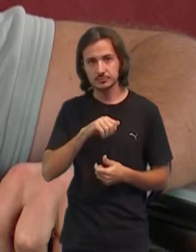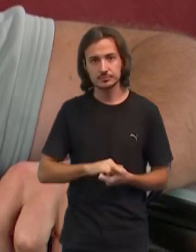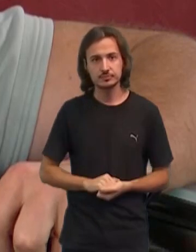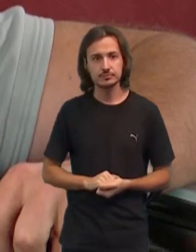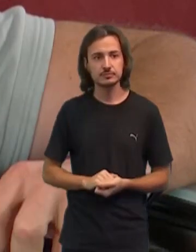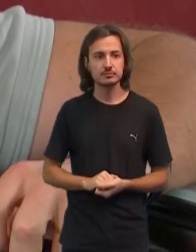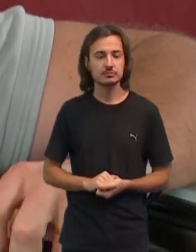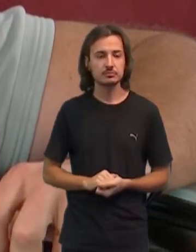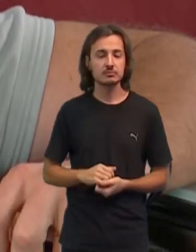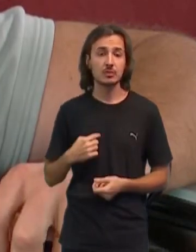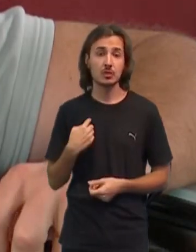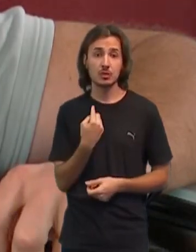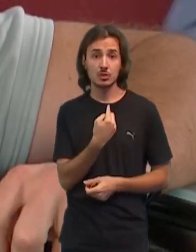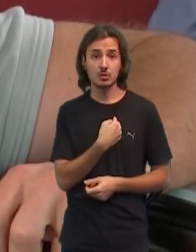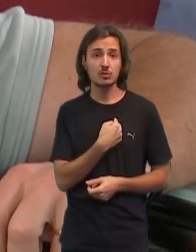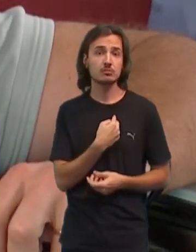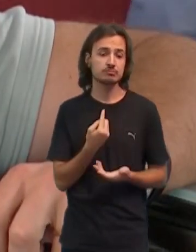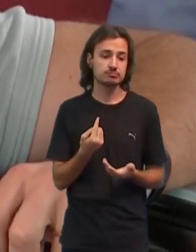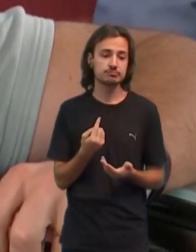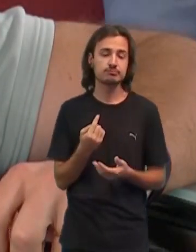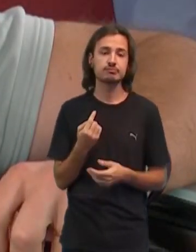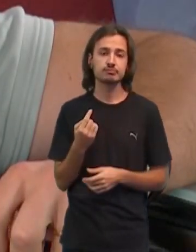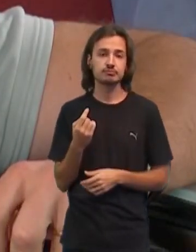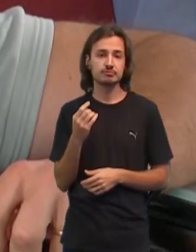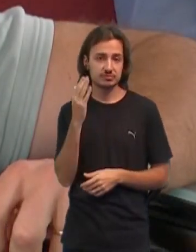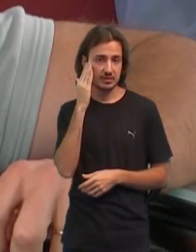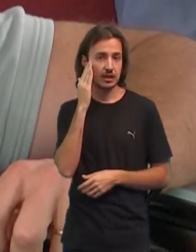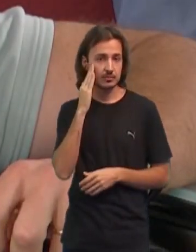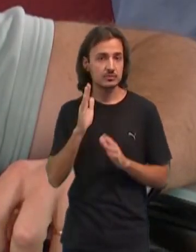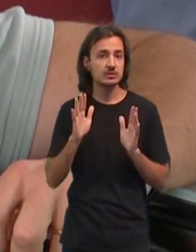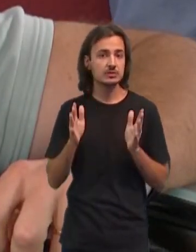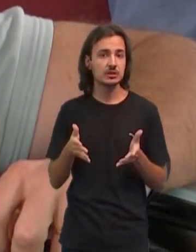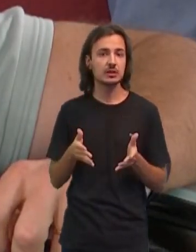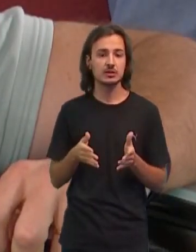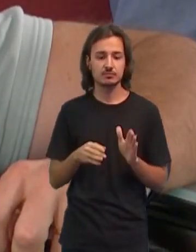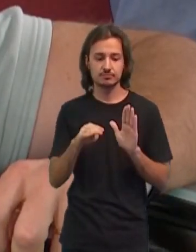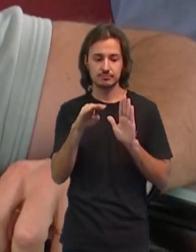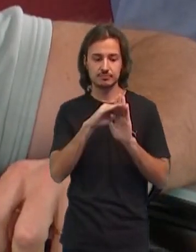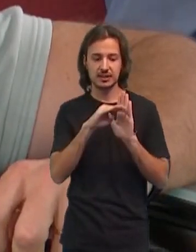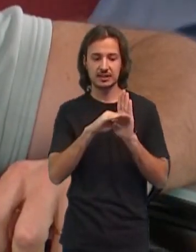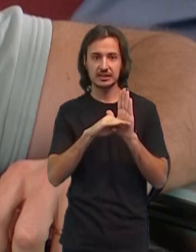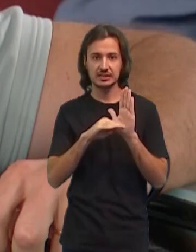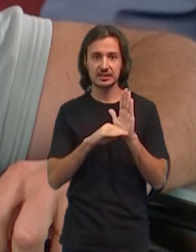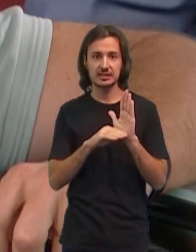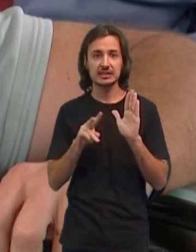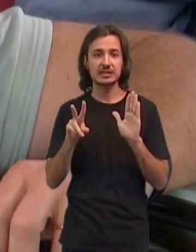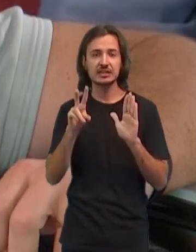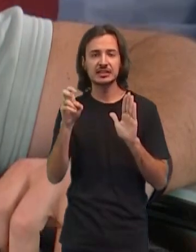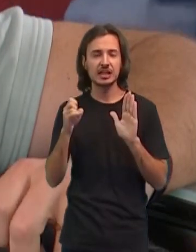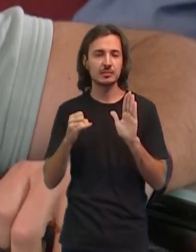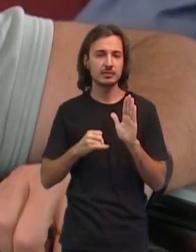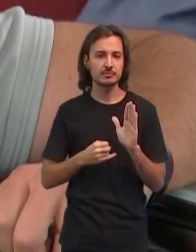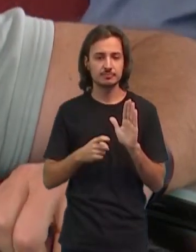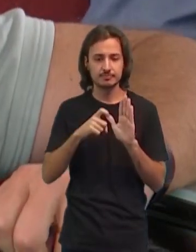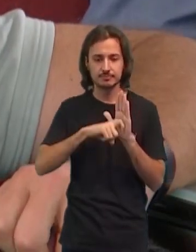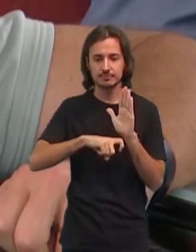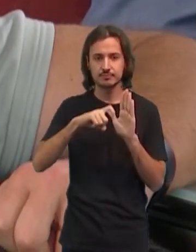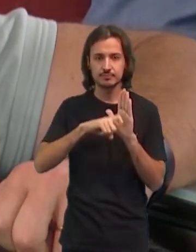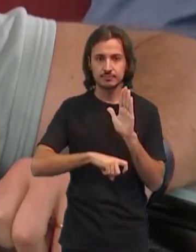qual fomos comunicados sobre alteração da tabela da taxa mínima de juros